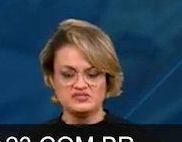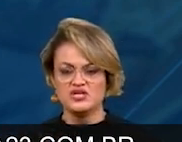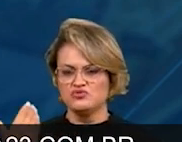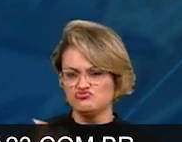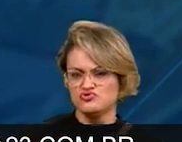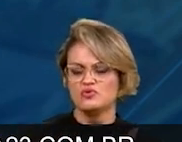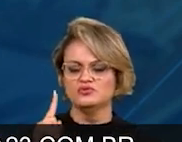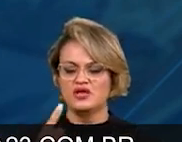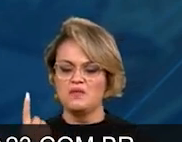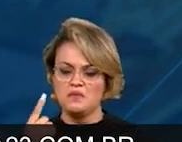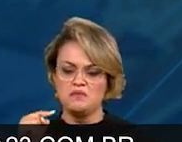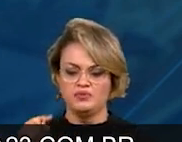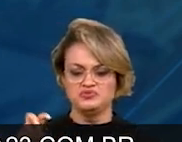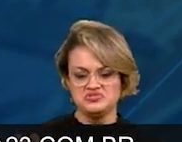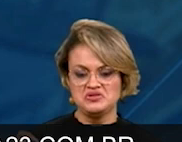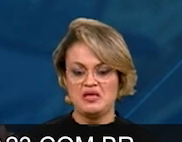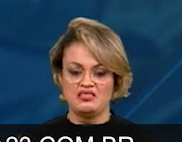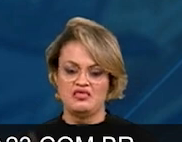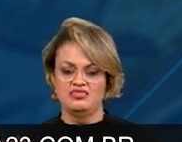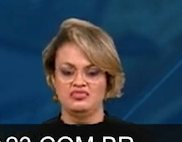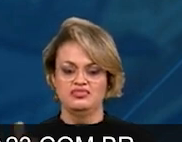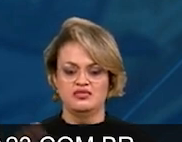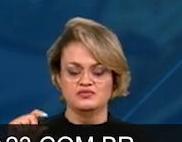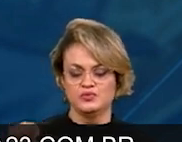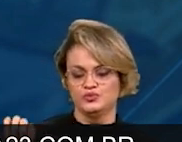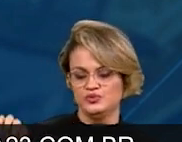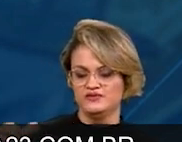entre 1,5% e